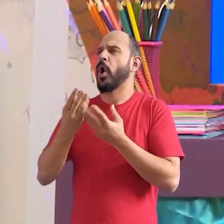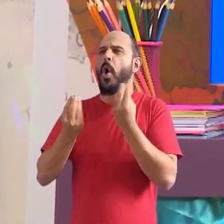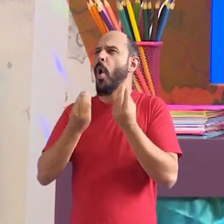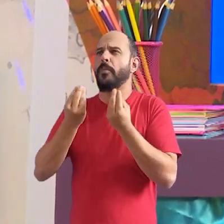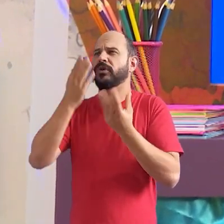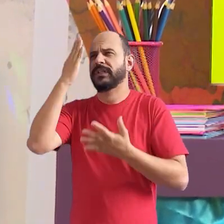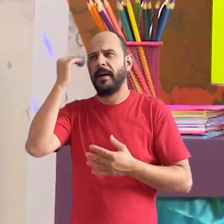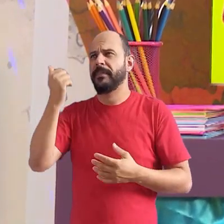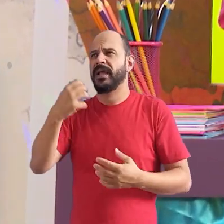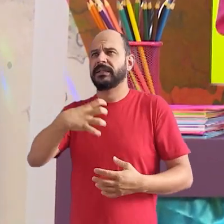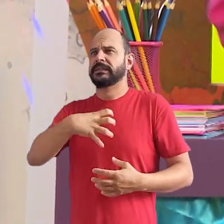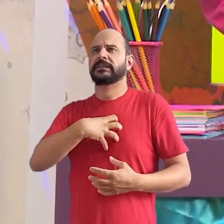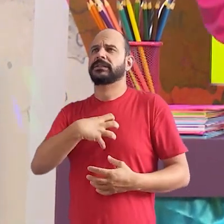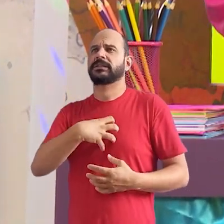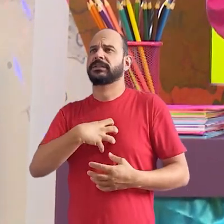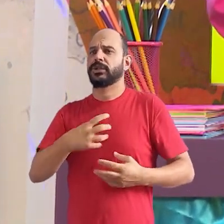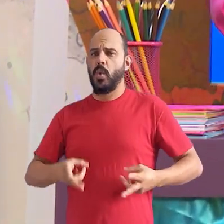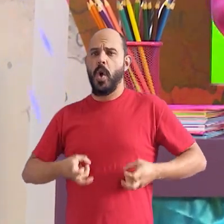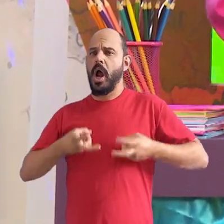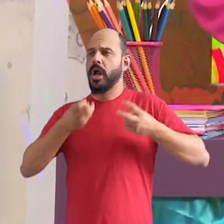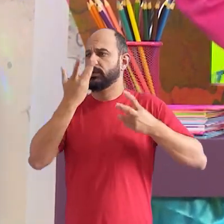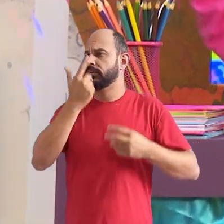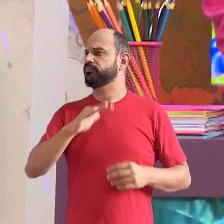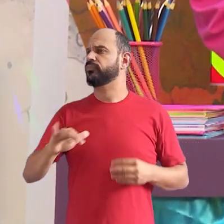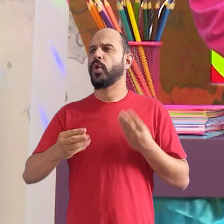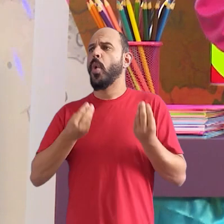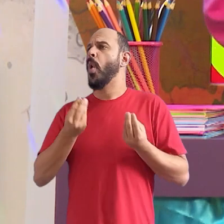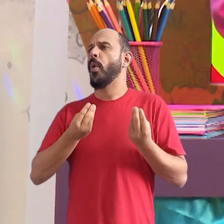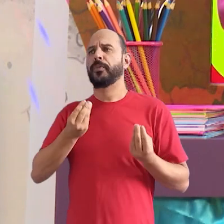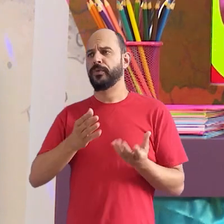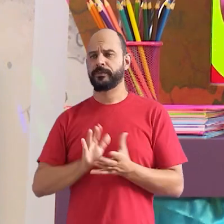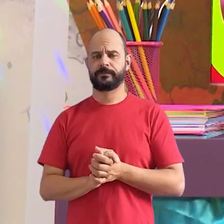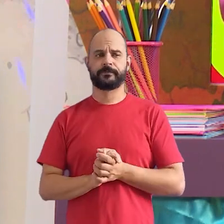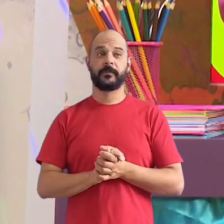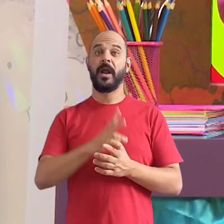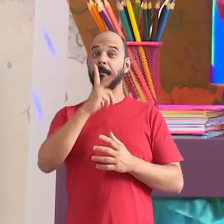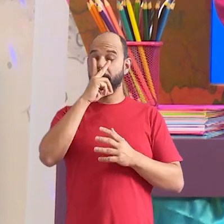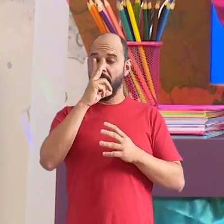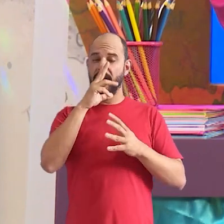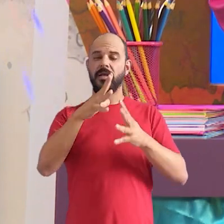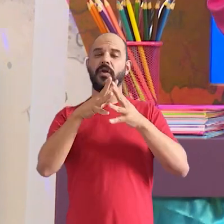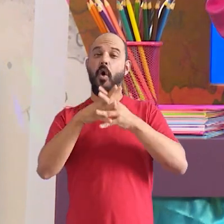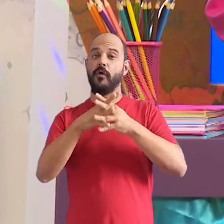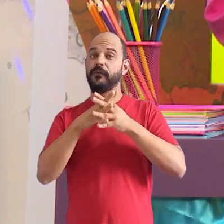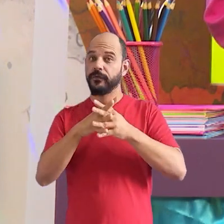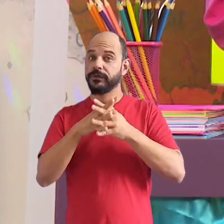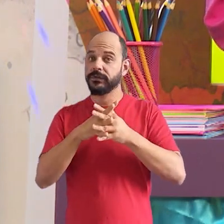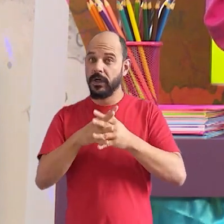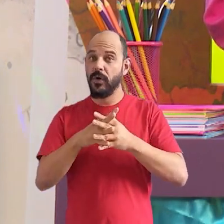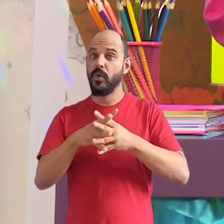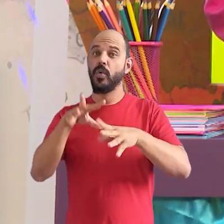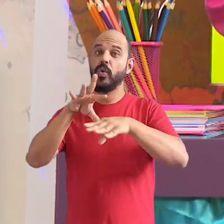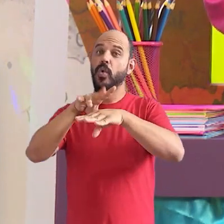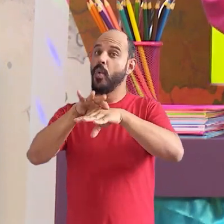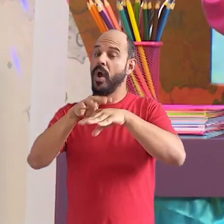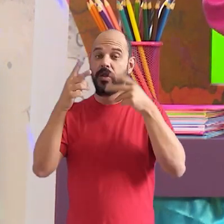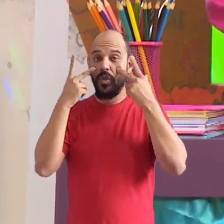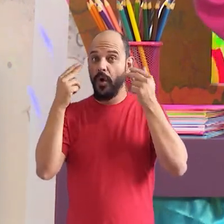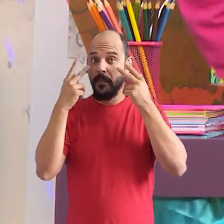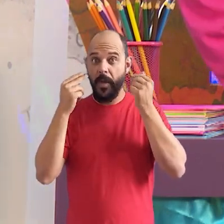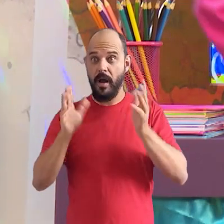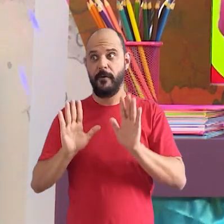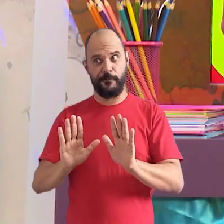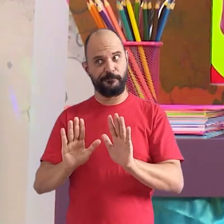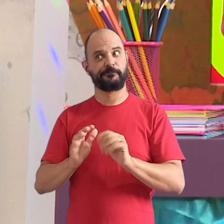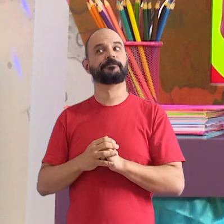e sintomas do câncer infanto-juvenil? Eu acho que o câncer infantil, ele se confunde com muitas coisas que é normal para